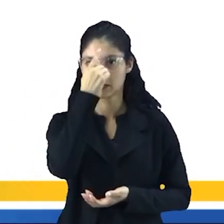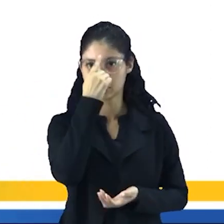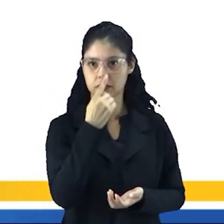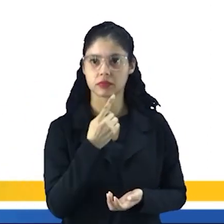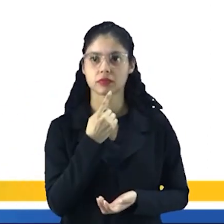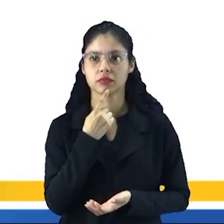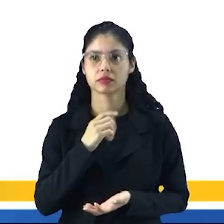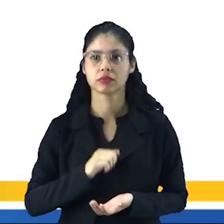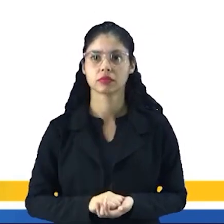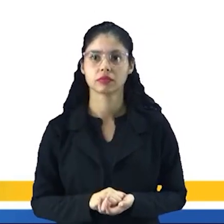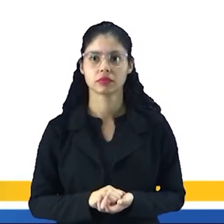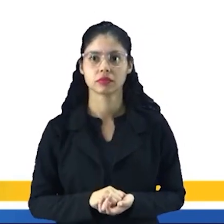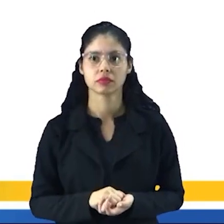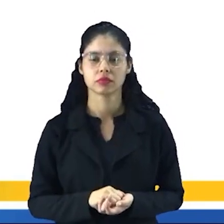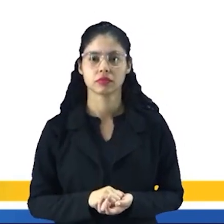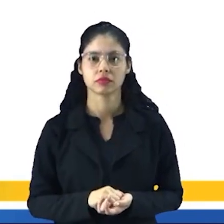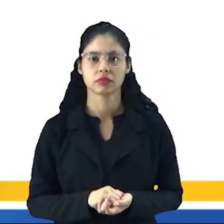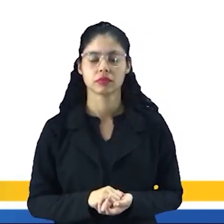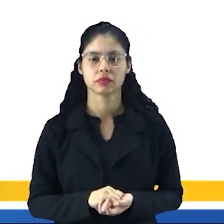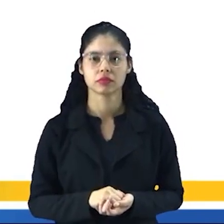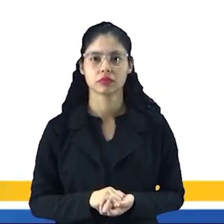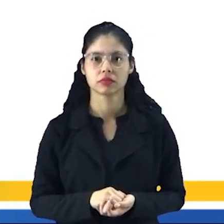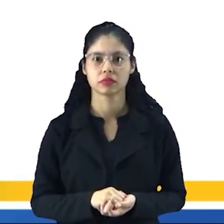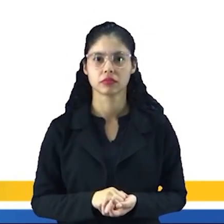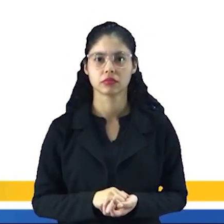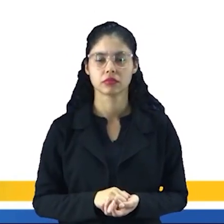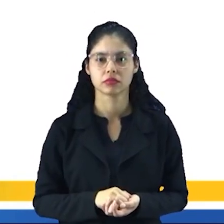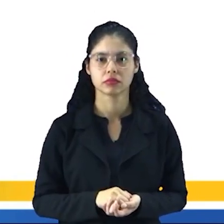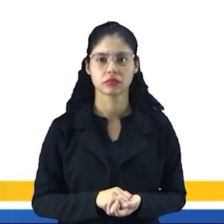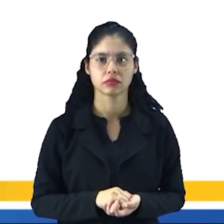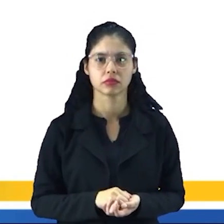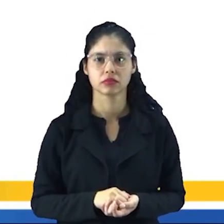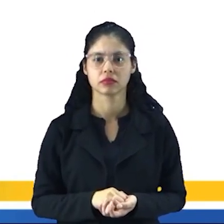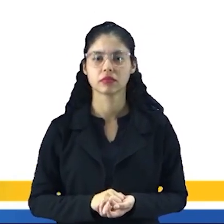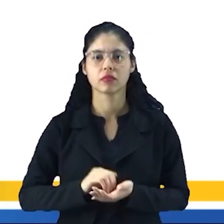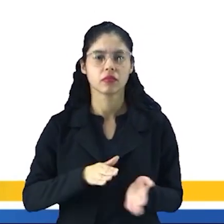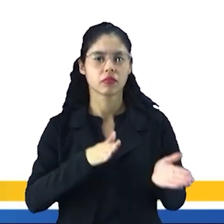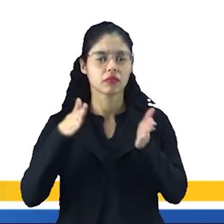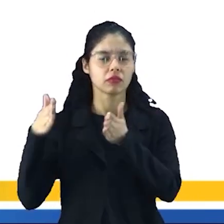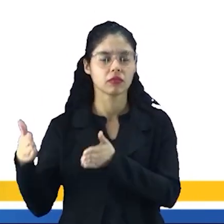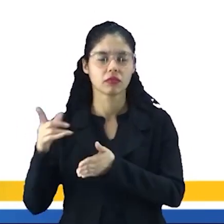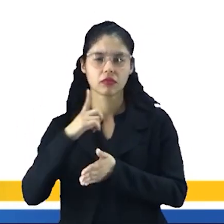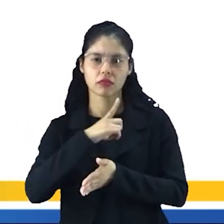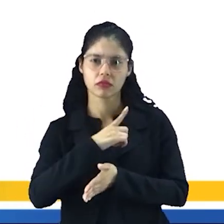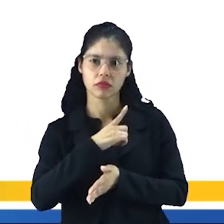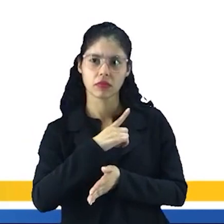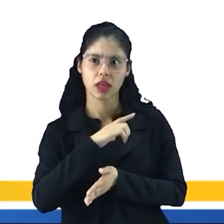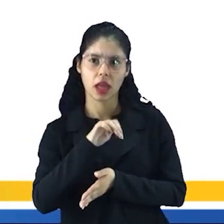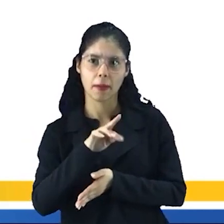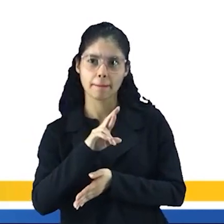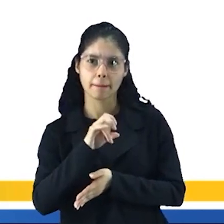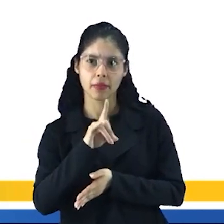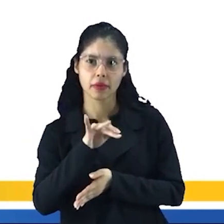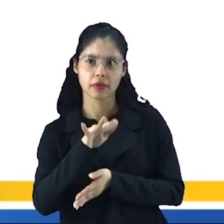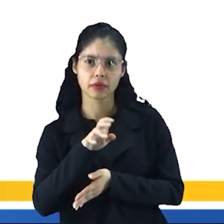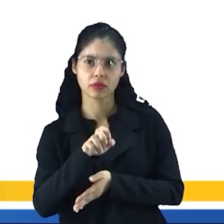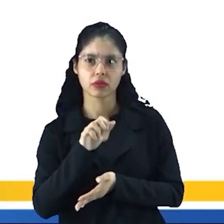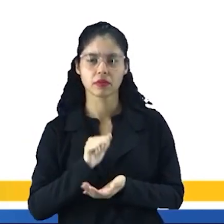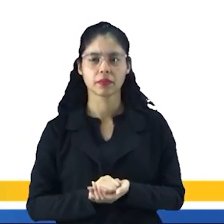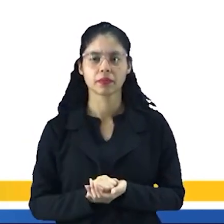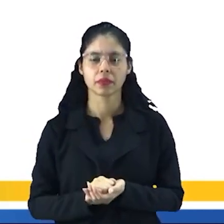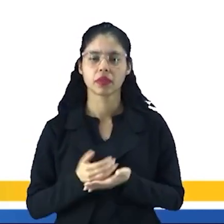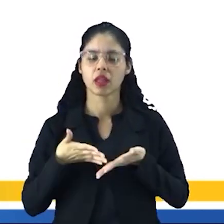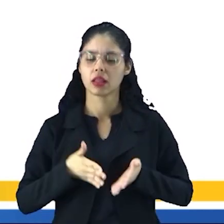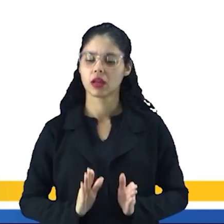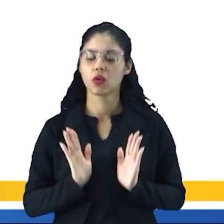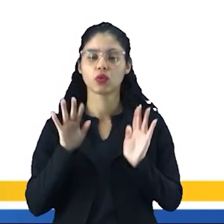imagem representa essa atriz norte-americana que eu coloquei aqui ao lado, que é a Mary Jane West.